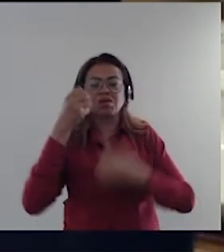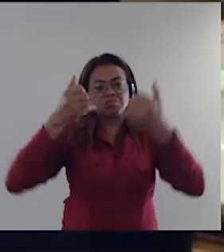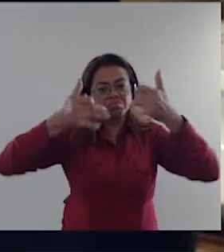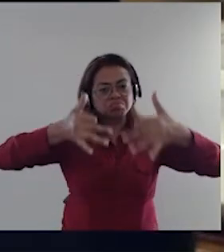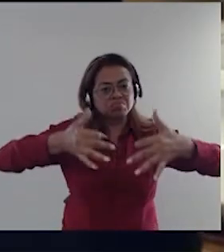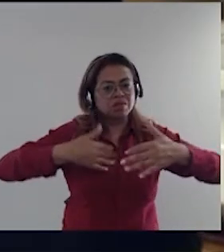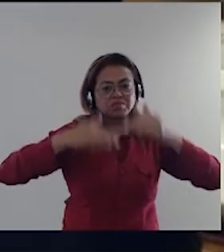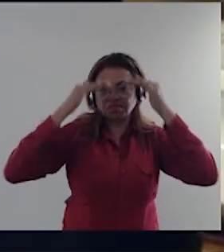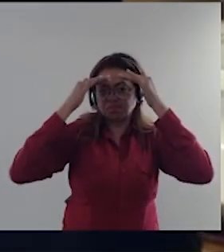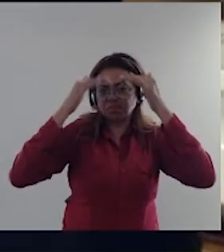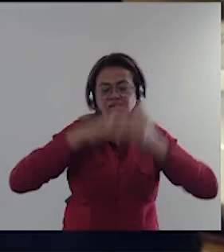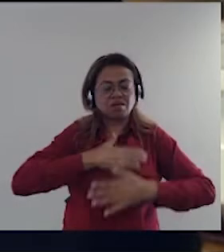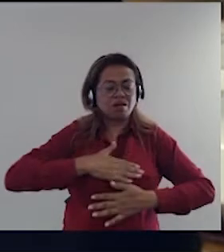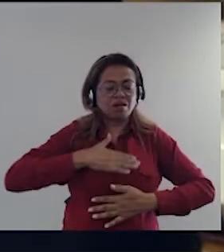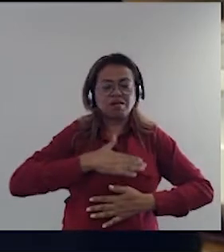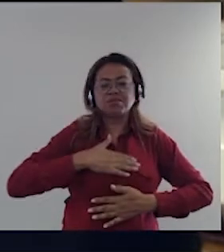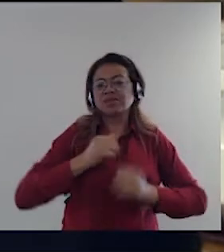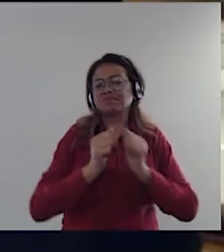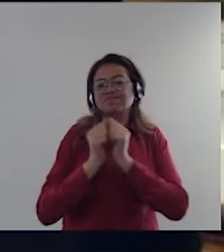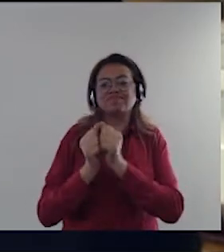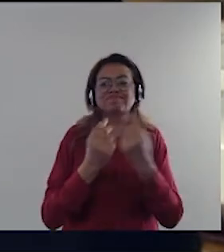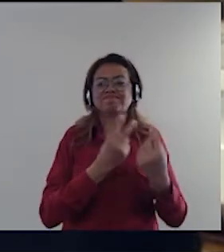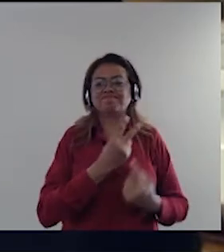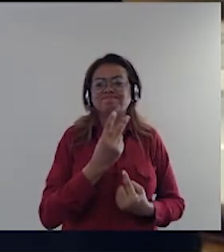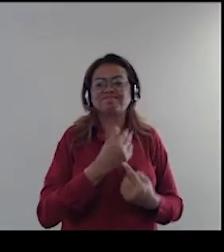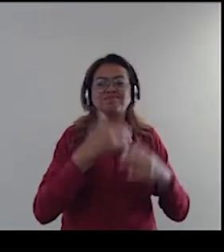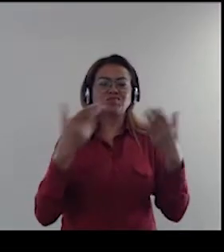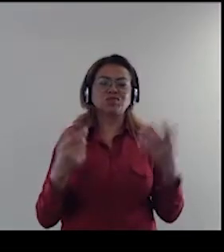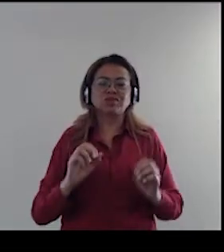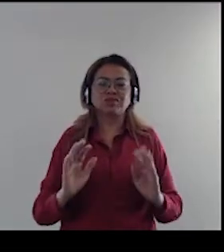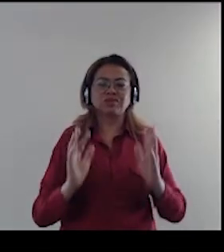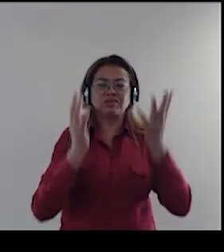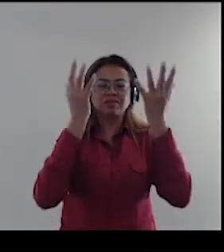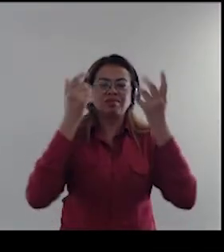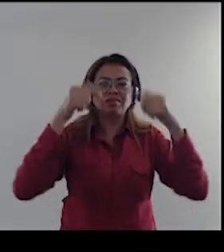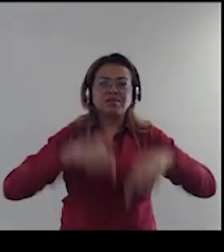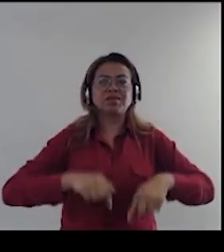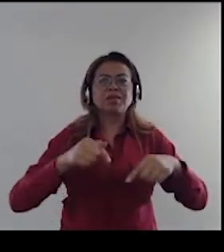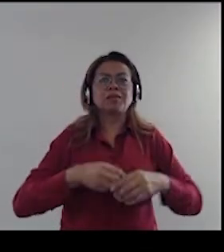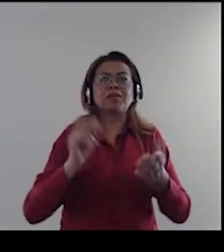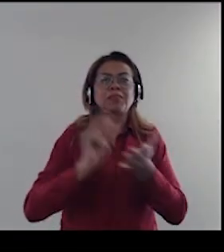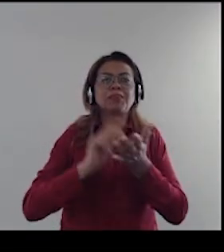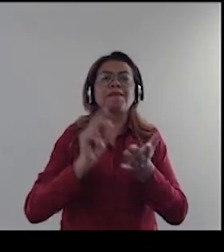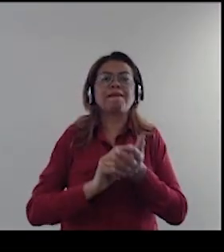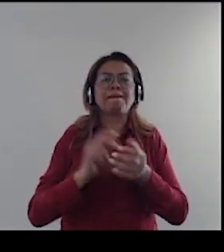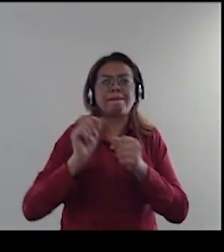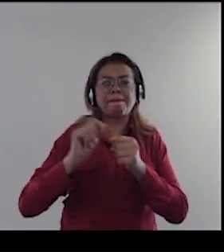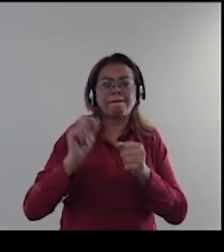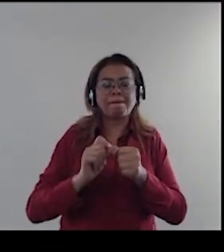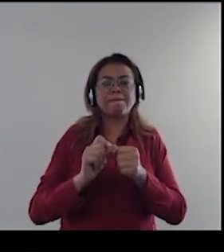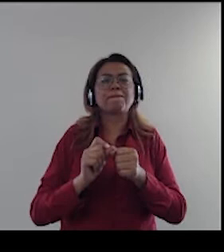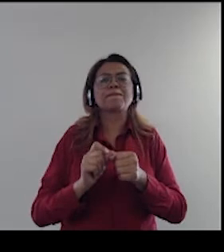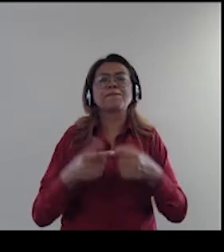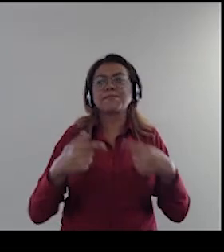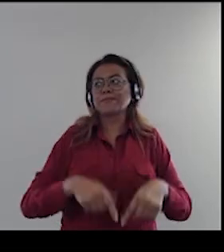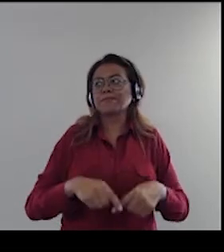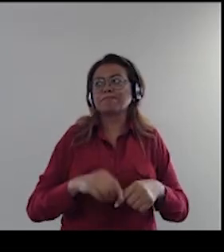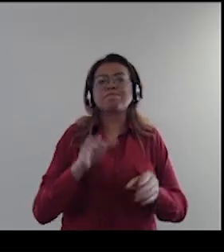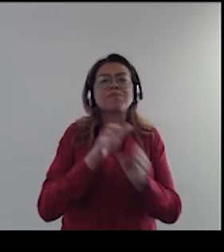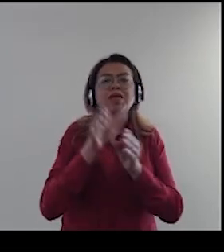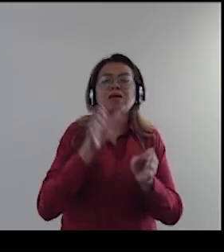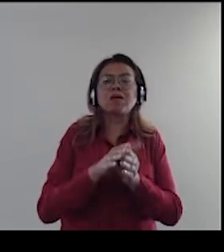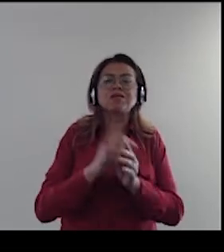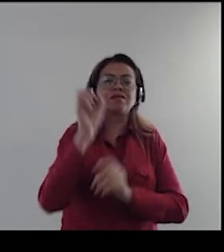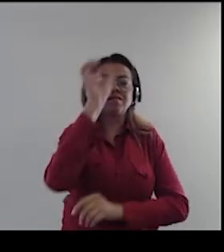uma honra e um prazer muito grande estar aqui nesse evento realizado aí pelo Conselho Federal